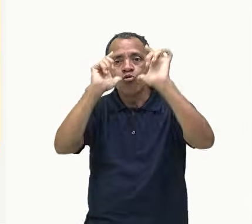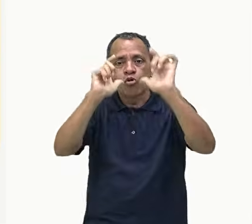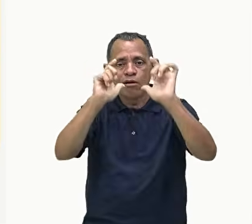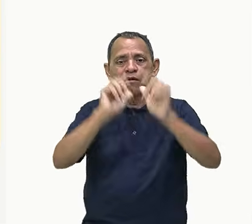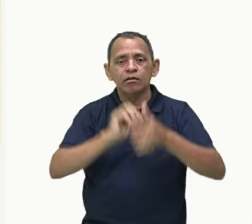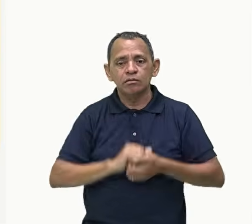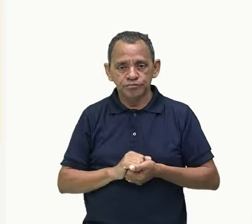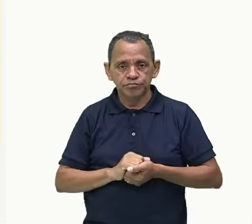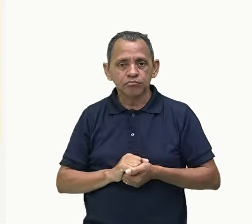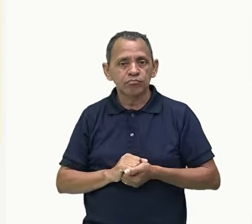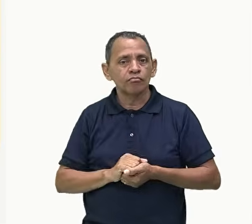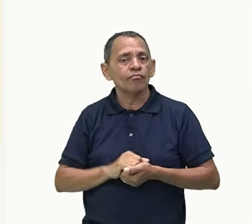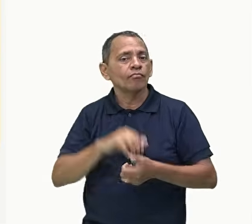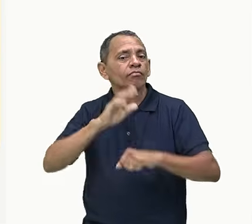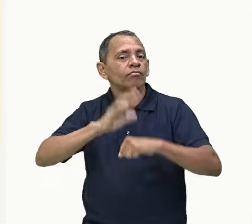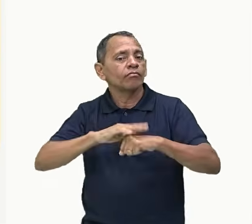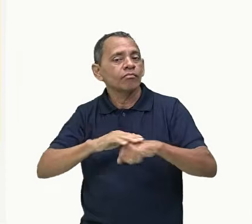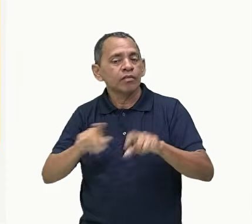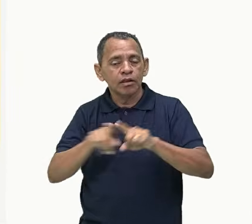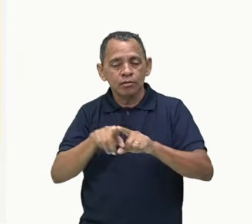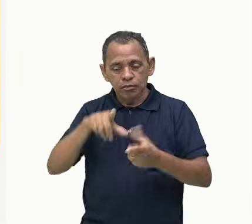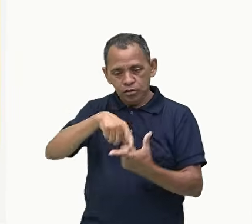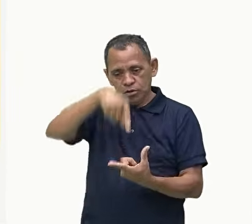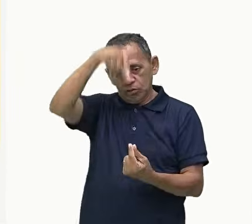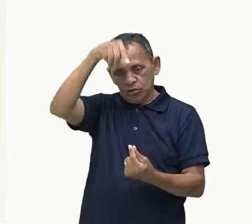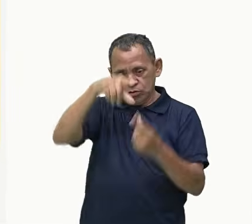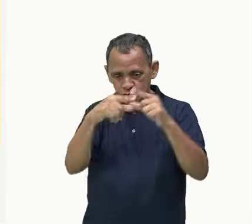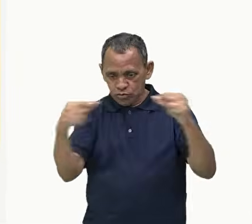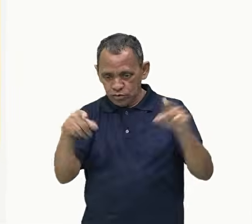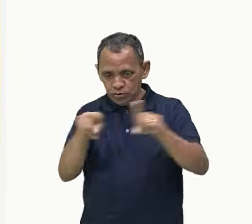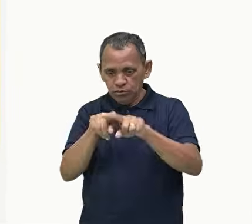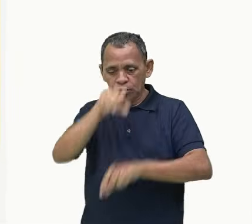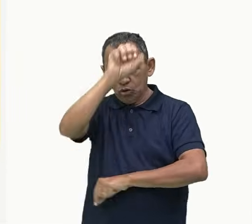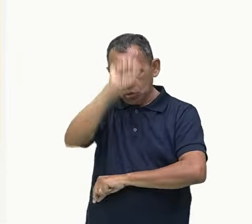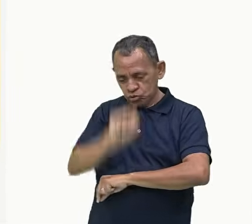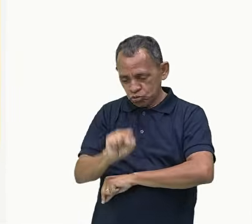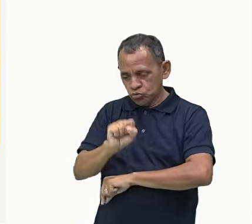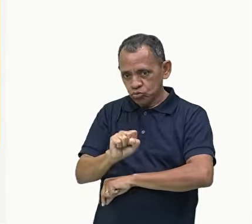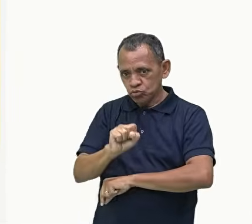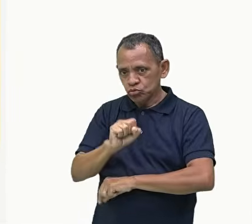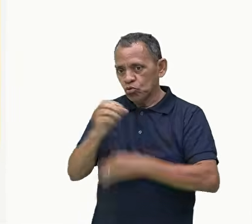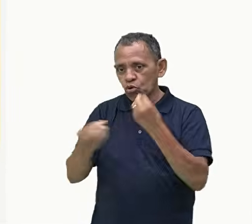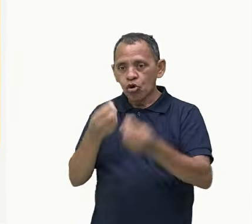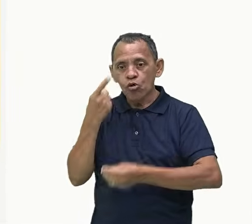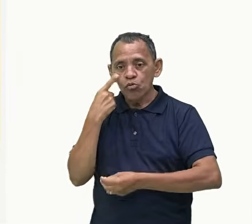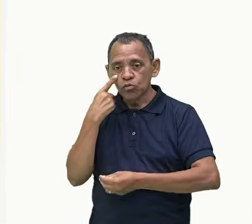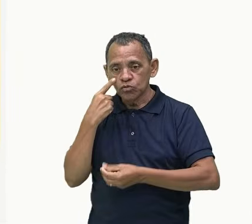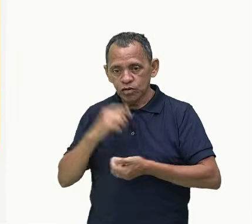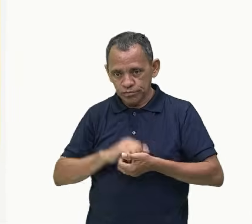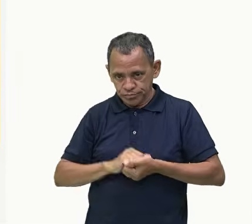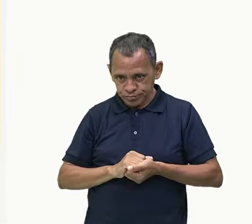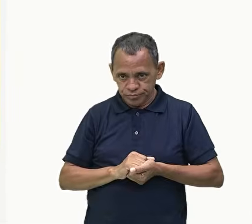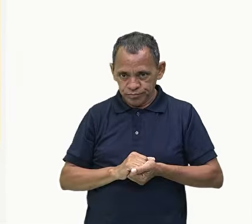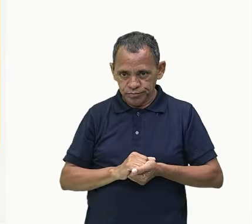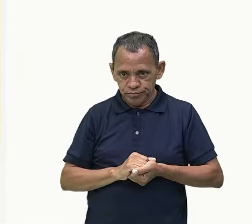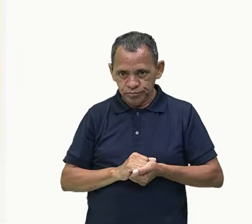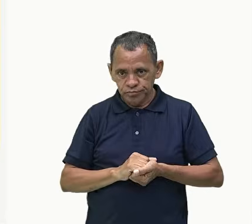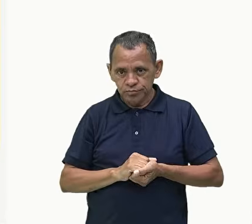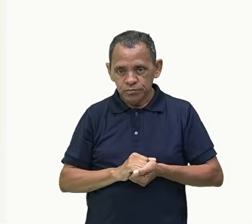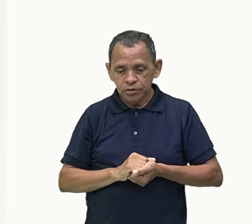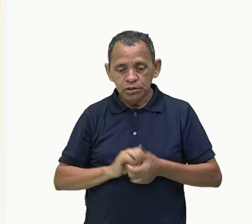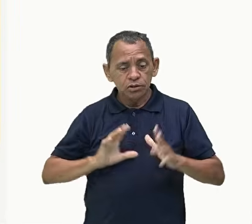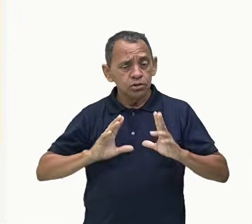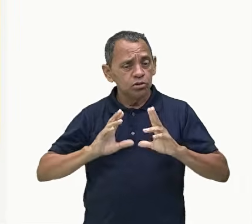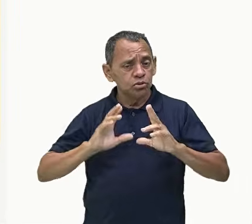mesma situação de uma rosa dos ventos. O sul. Então, aqui a gente pode observar o sul, né? Então, tudo isso acaba